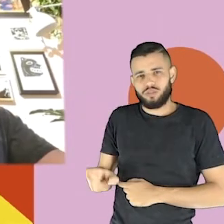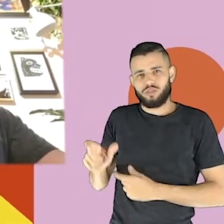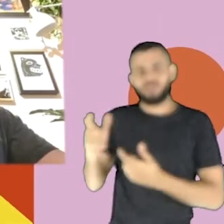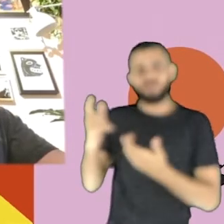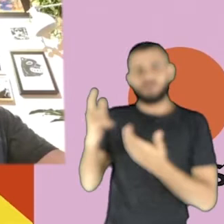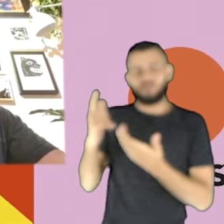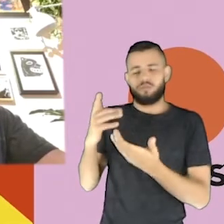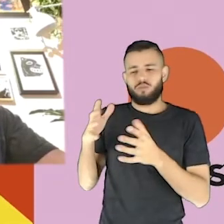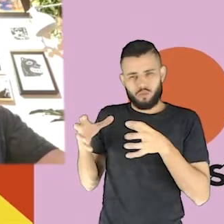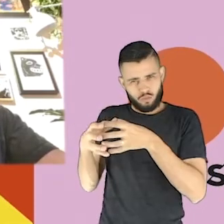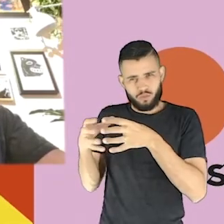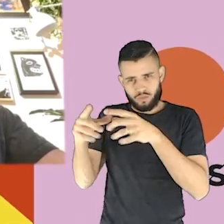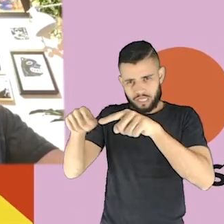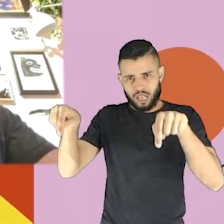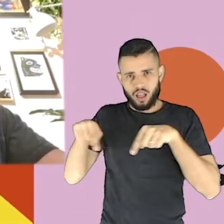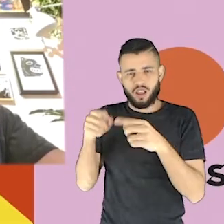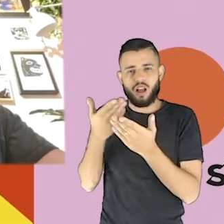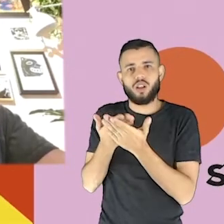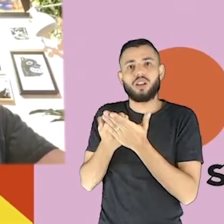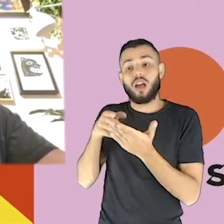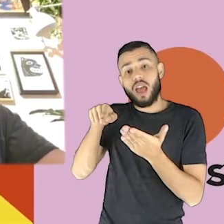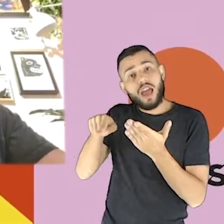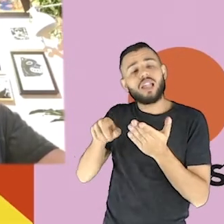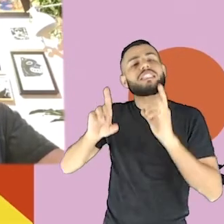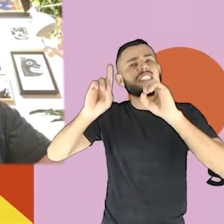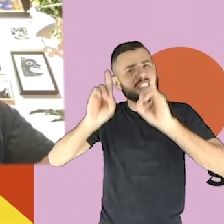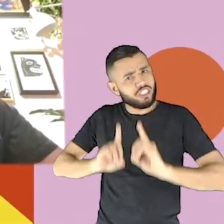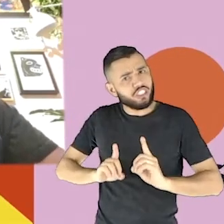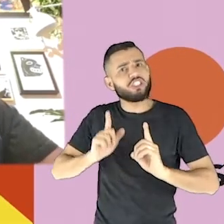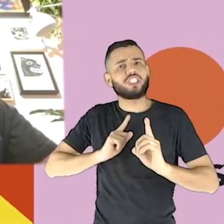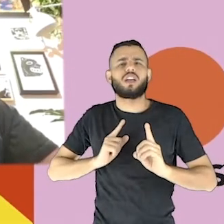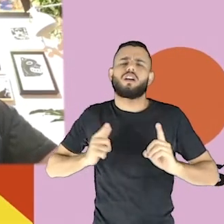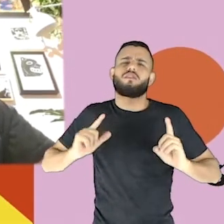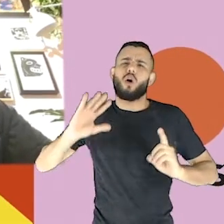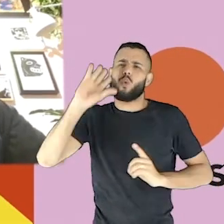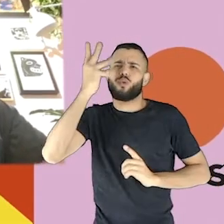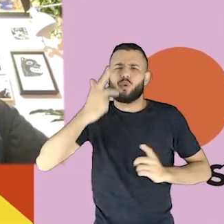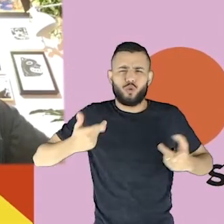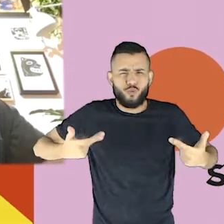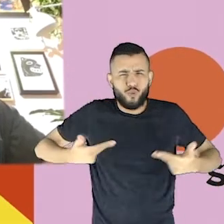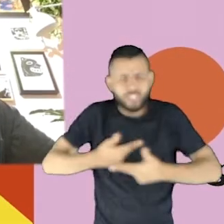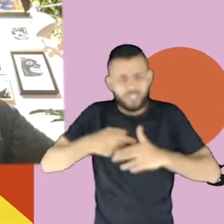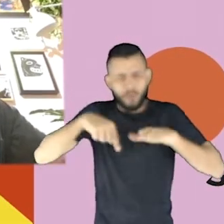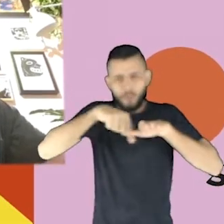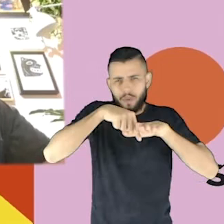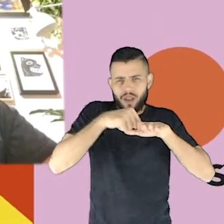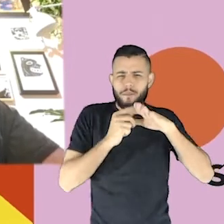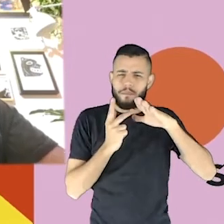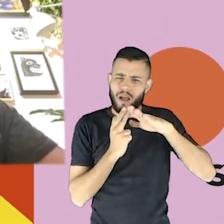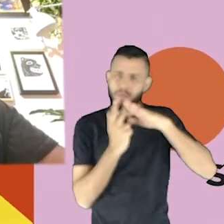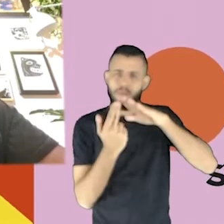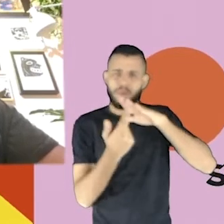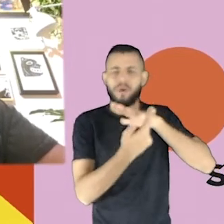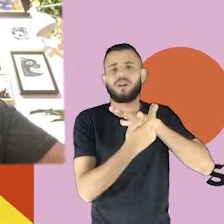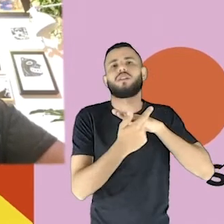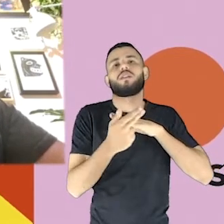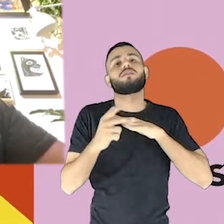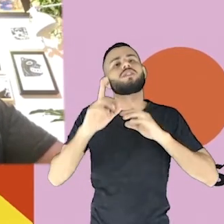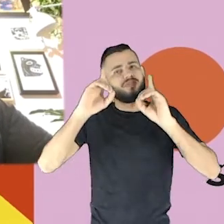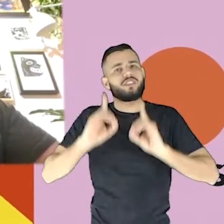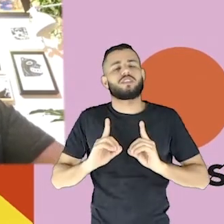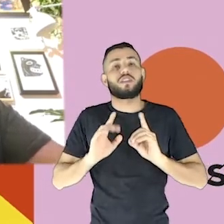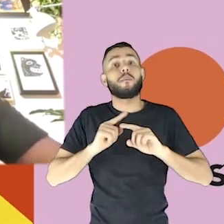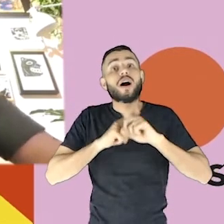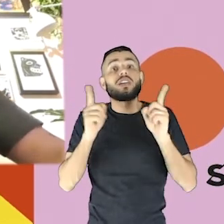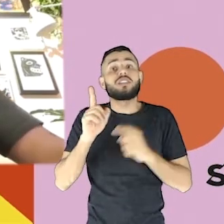minha turma que ela tinha uma deficiência. Ela passou por várias cirurgias no pé e tinha uma